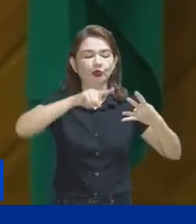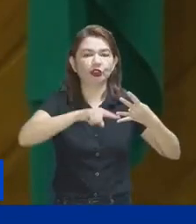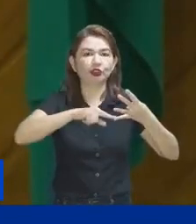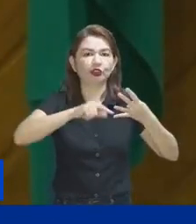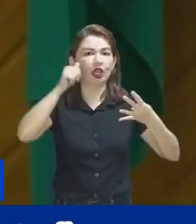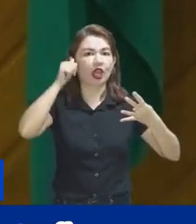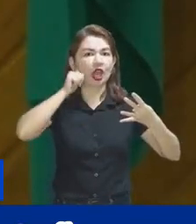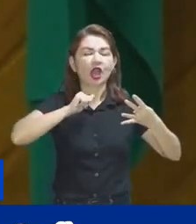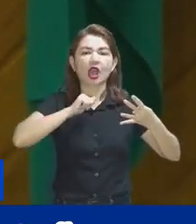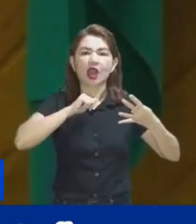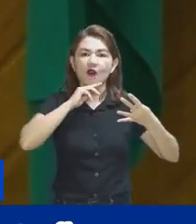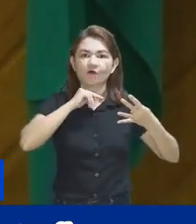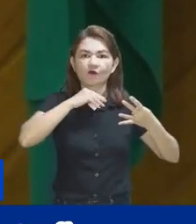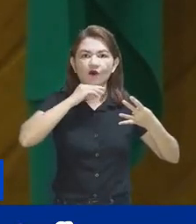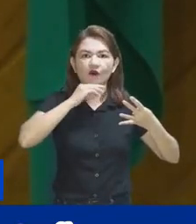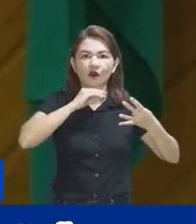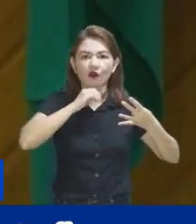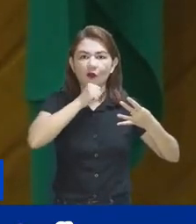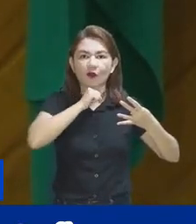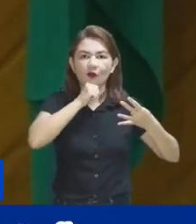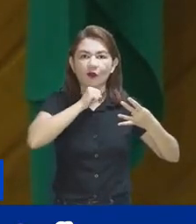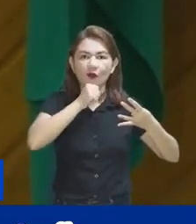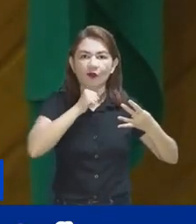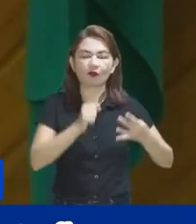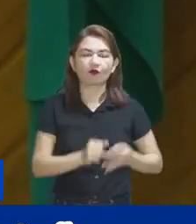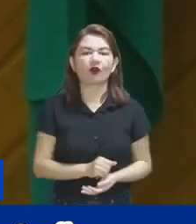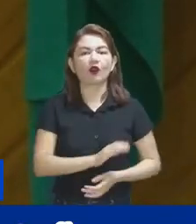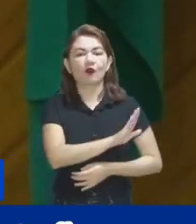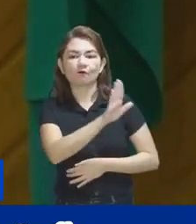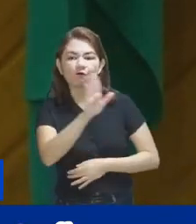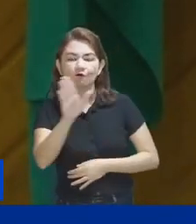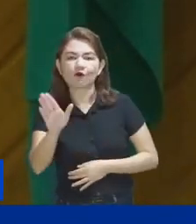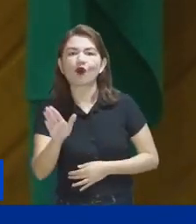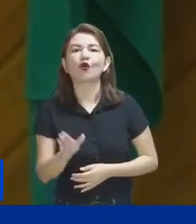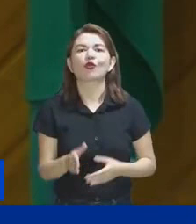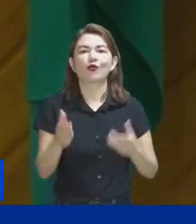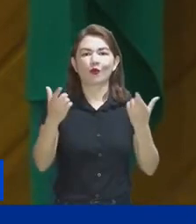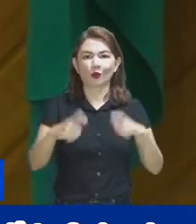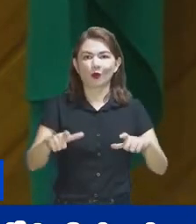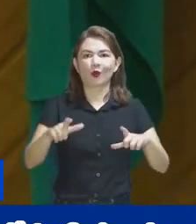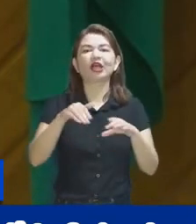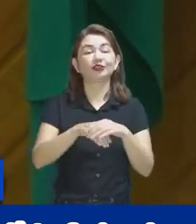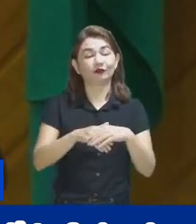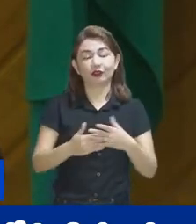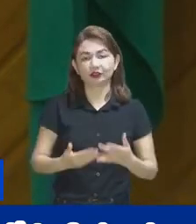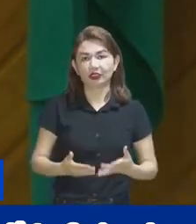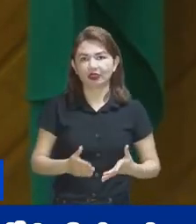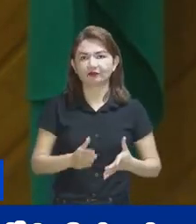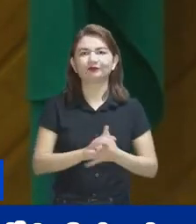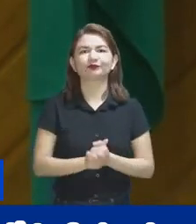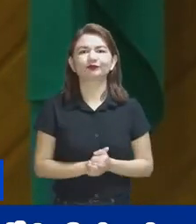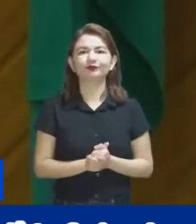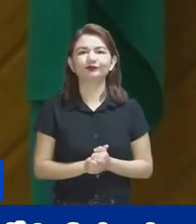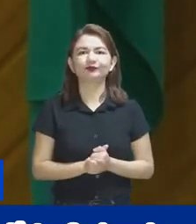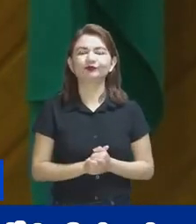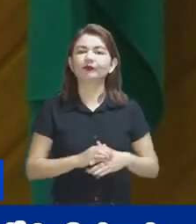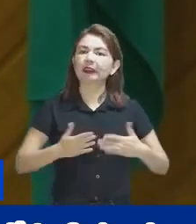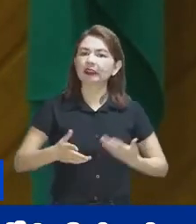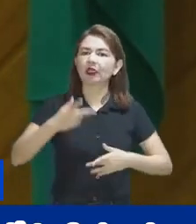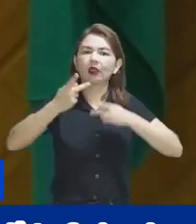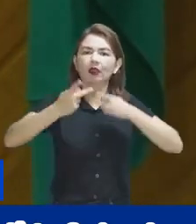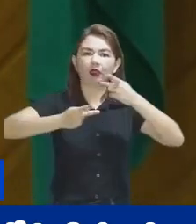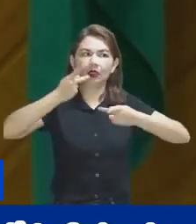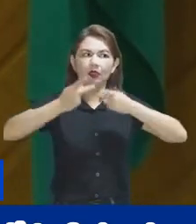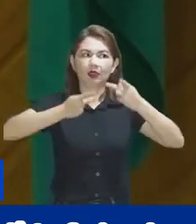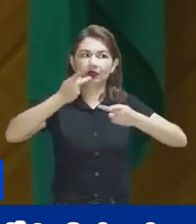Romilda, entraram no carro e se deslocaram para o local de votação. Vê-se assim que os depoimentos